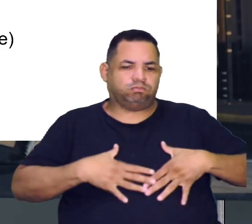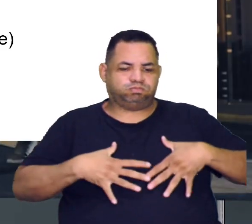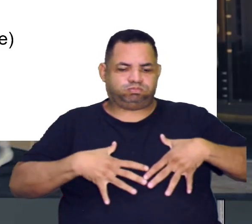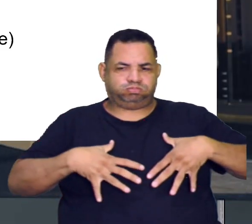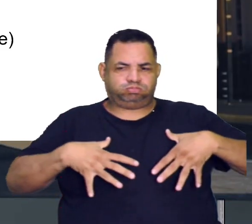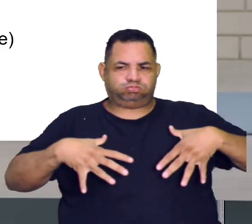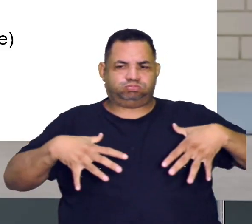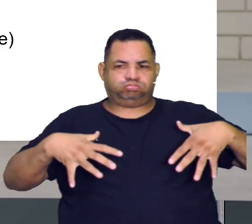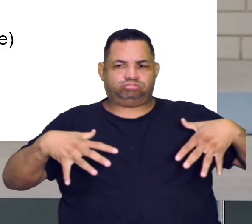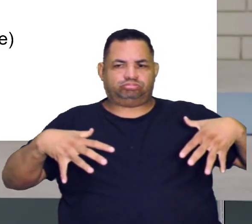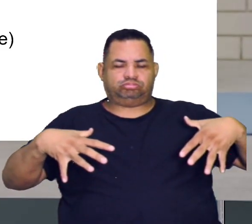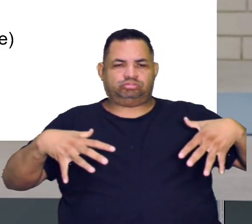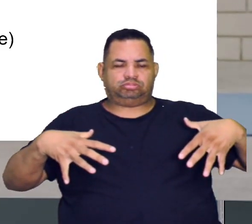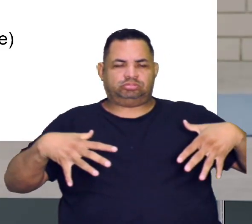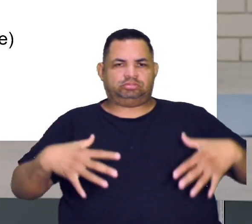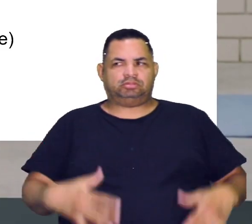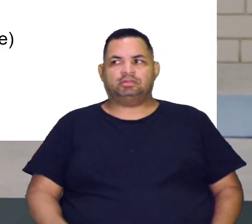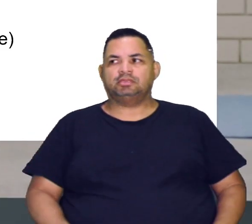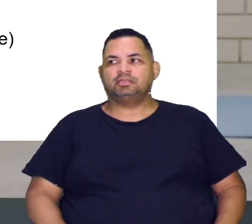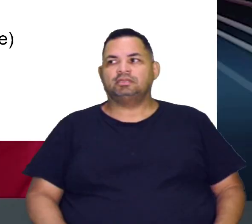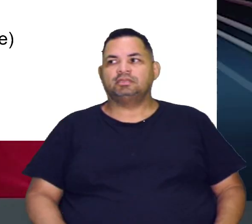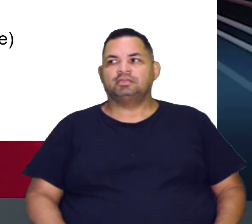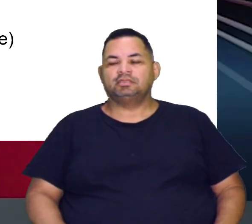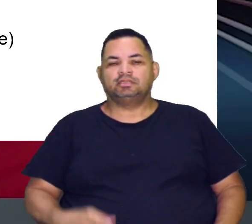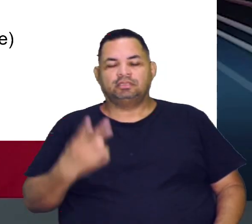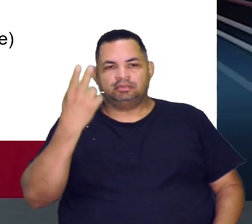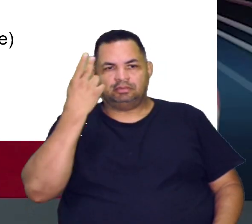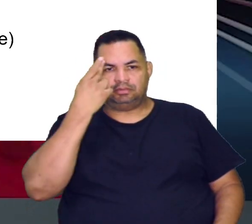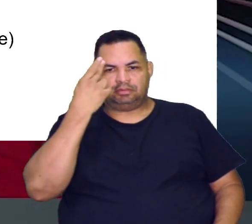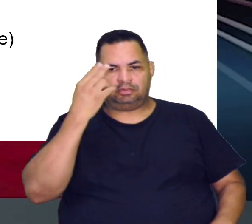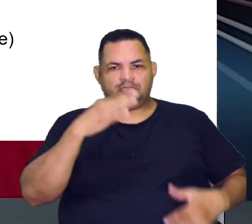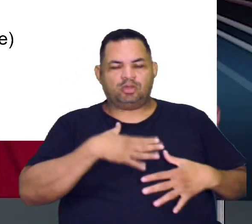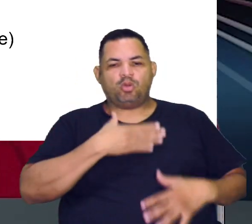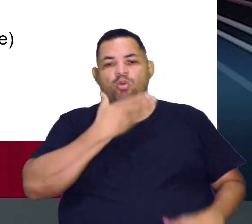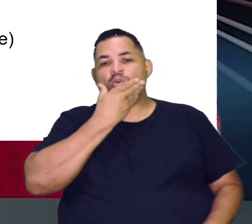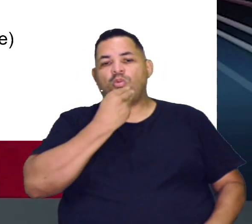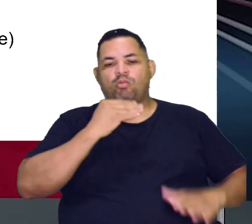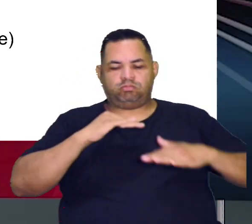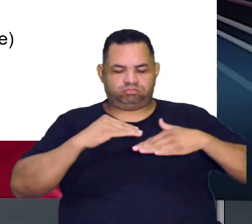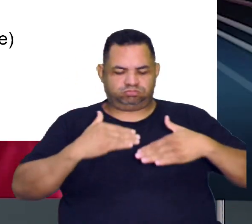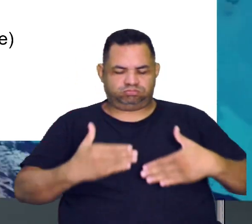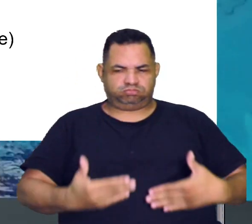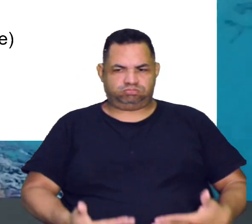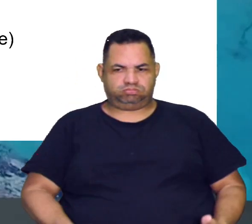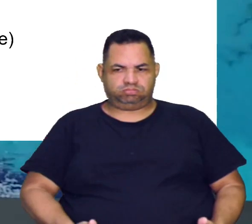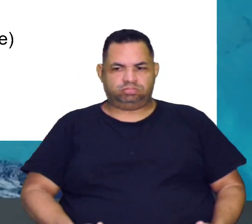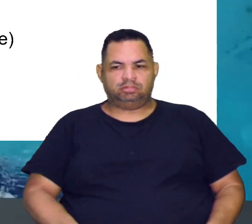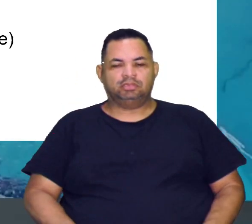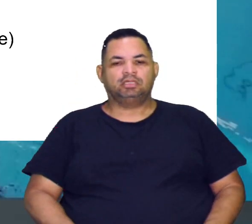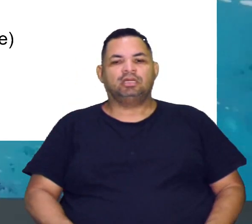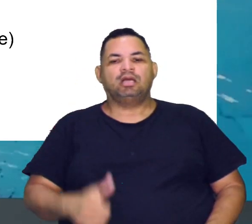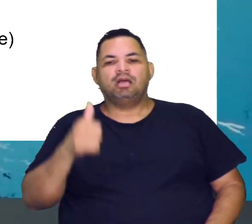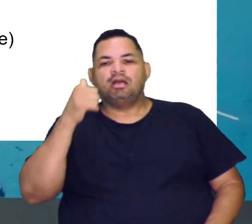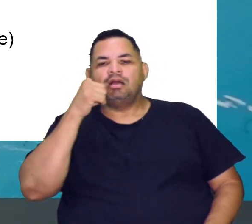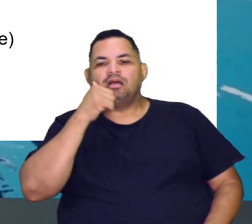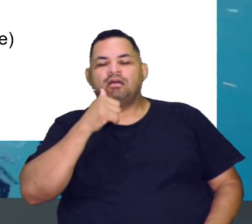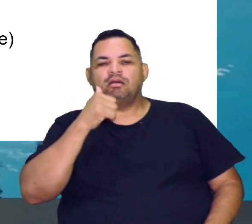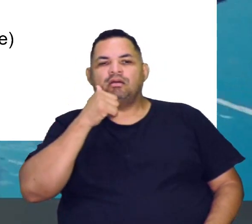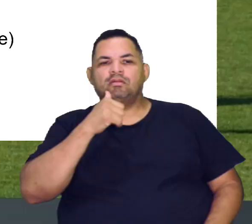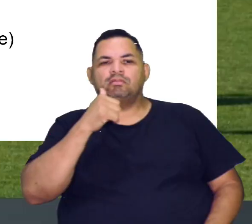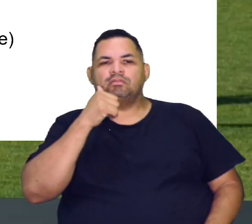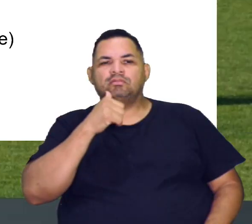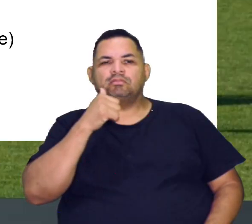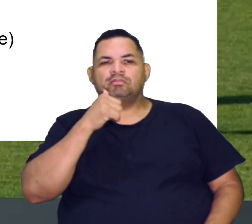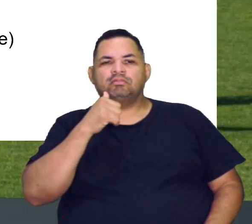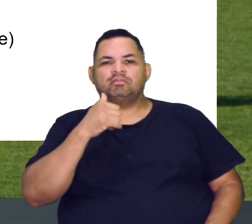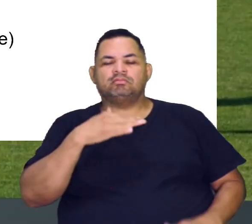com o passar do tempo. Então, normalmente aí o homem vai ter esse formato. Já a mulher, o tecido